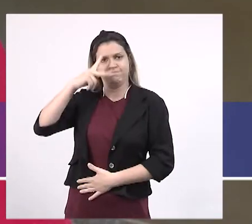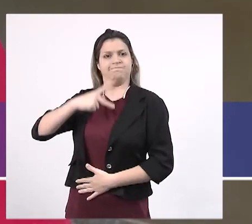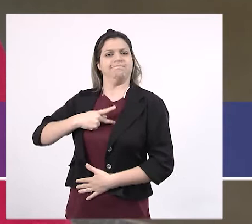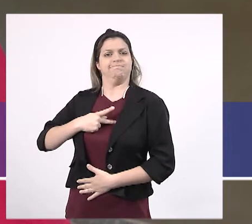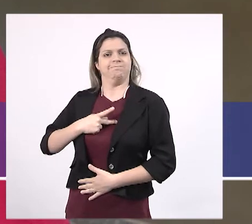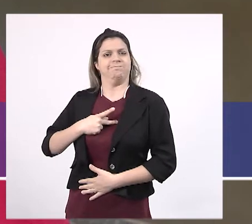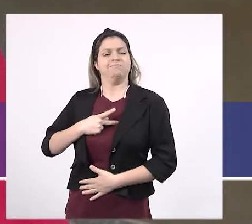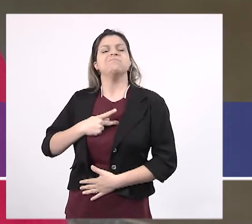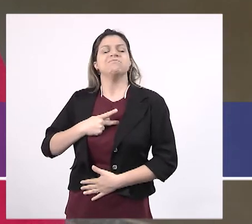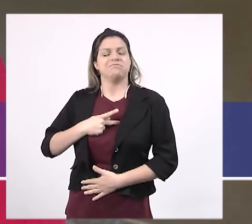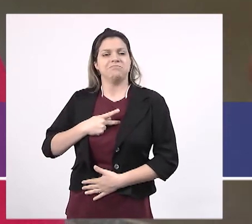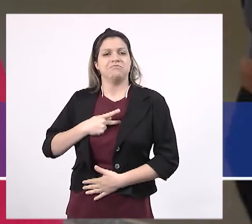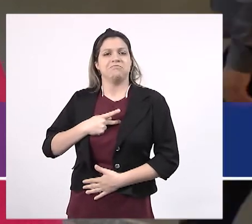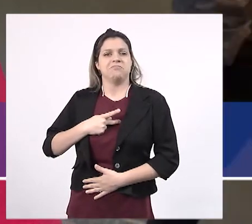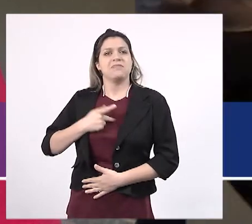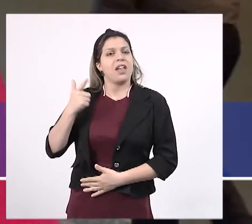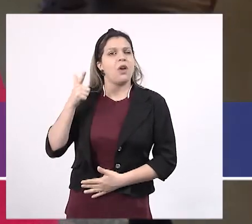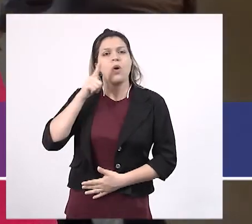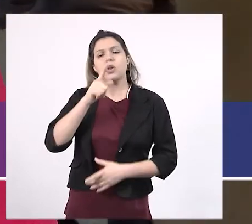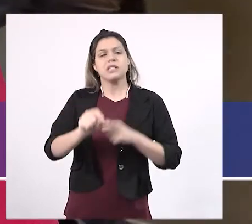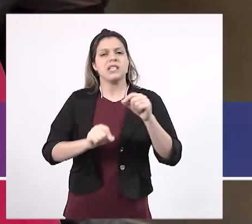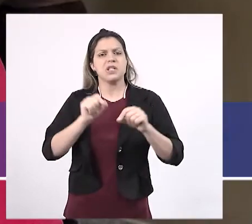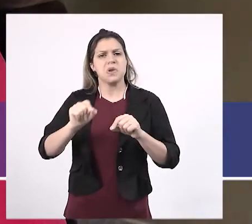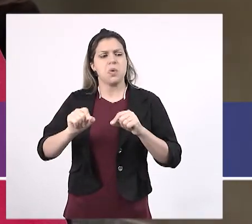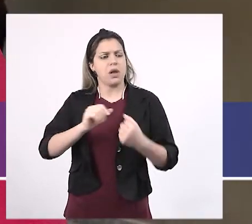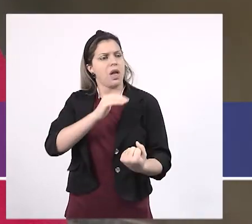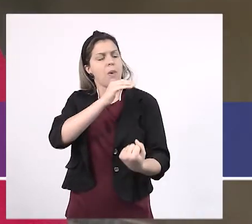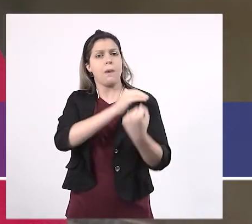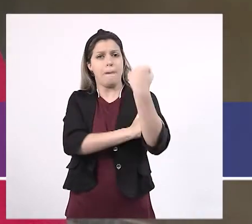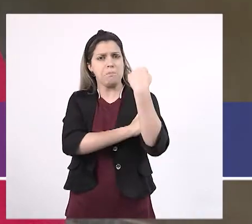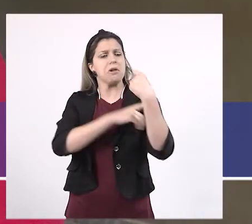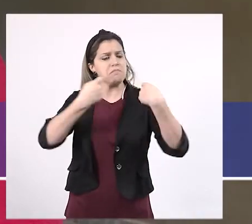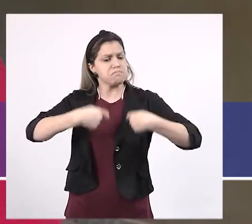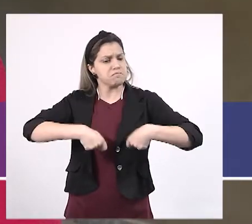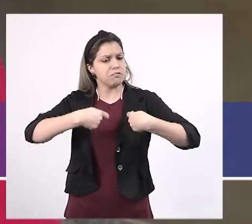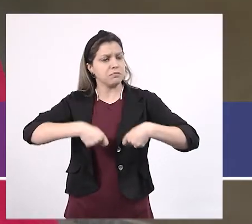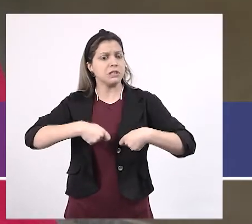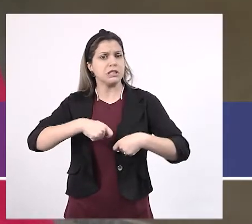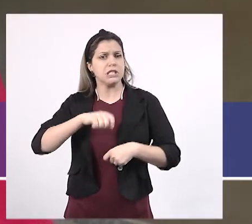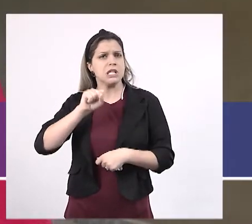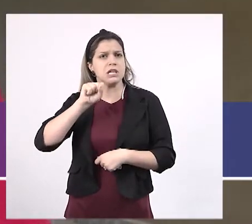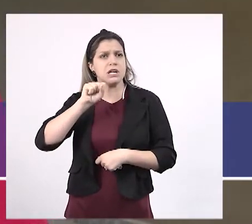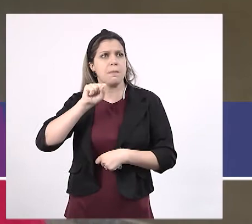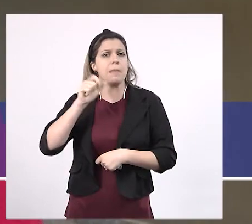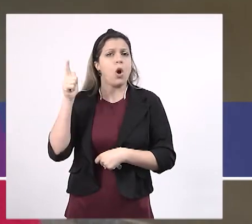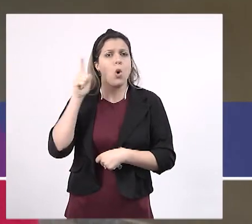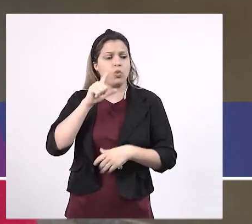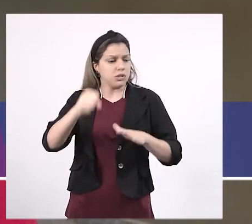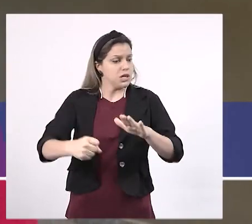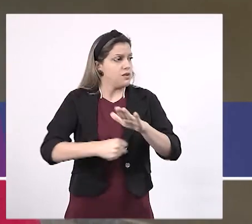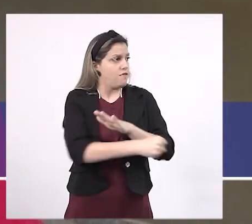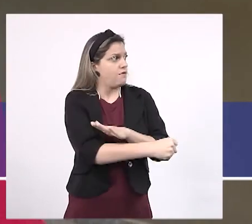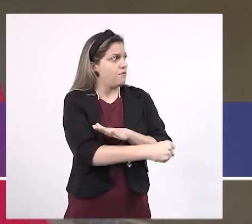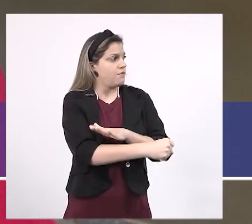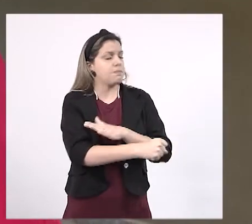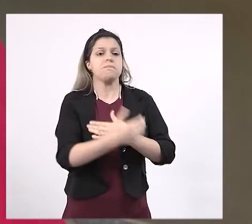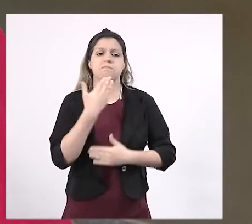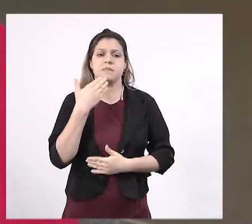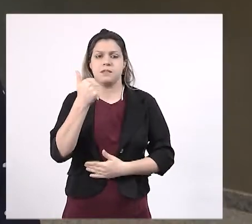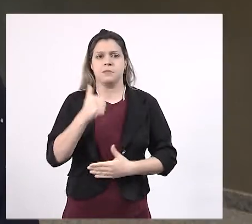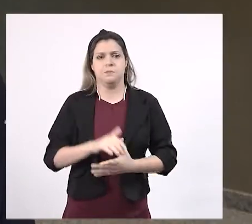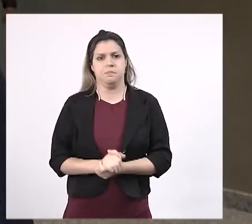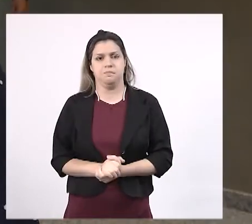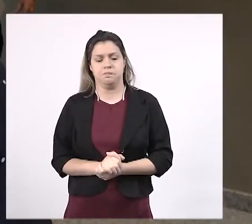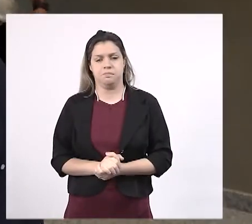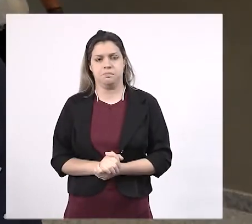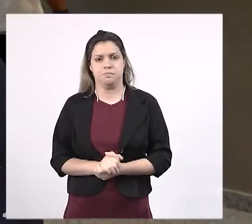nada, acreditar em si mesma. Só assim vai conseguir o empoderamento necessário para ocupar um espaço melhor.